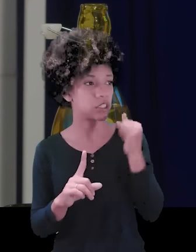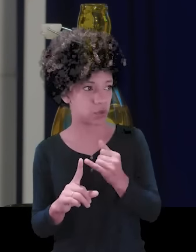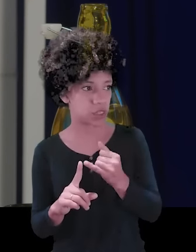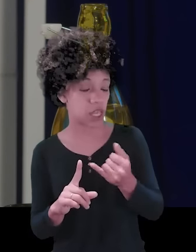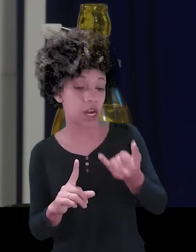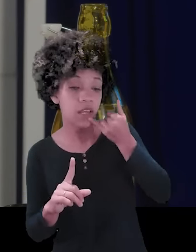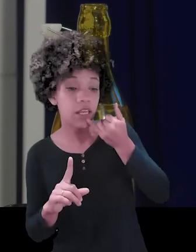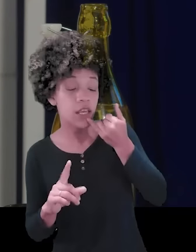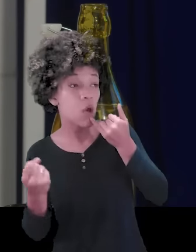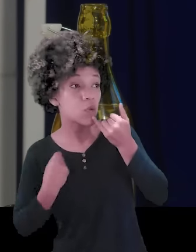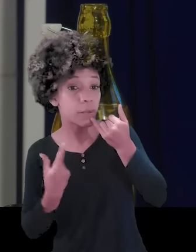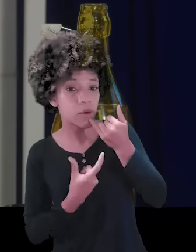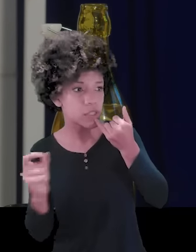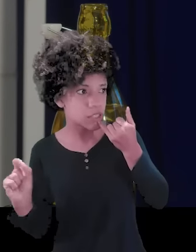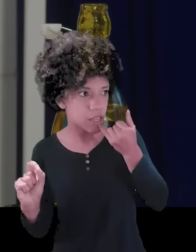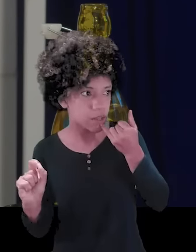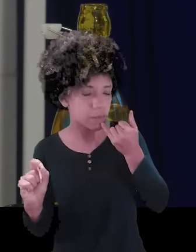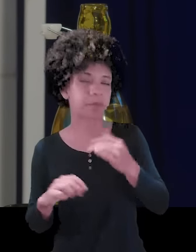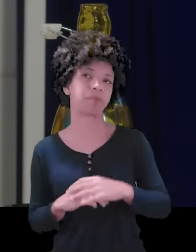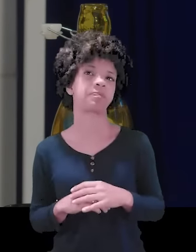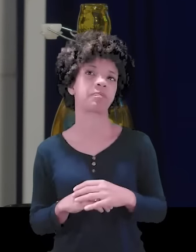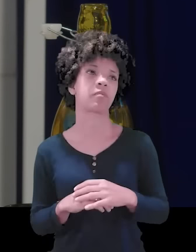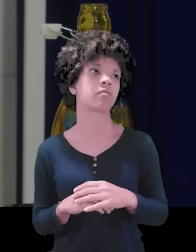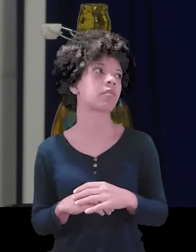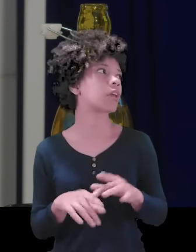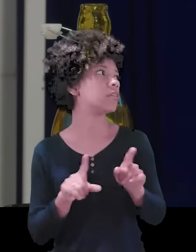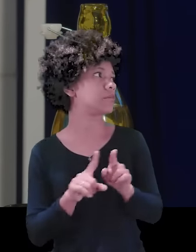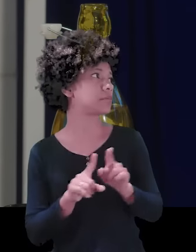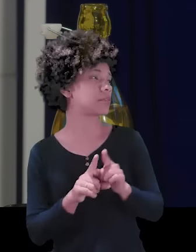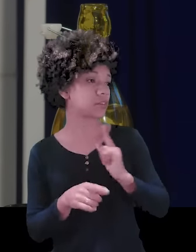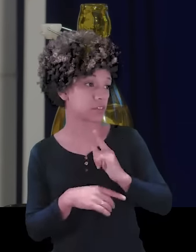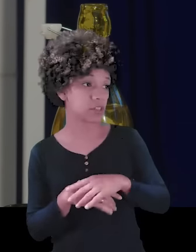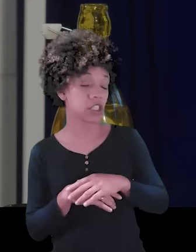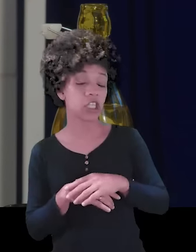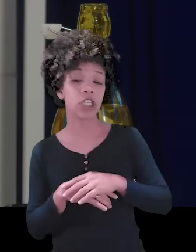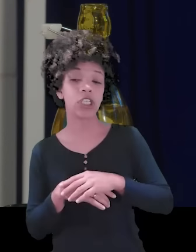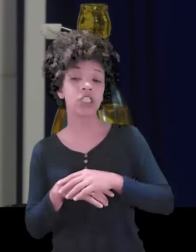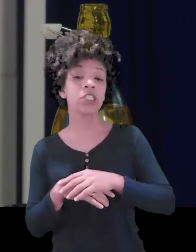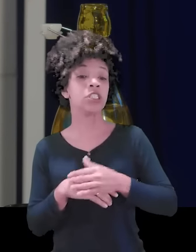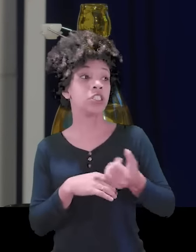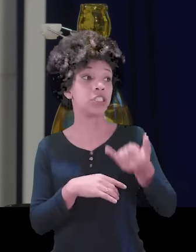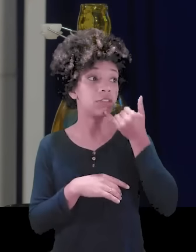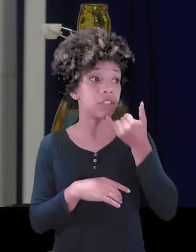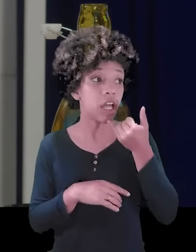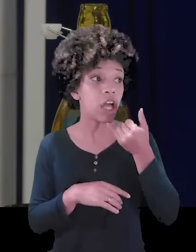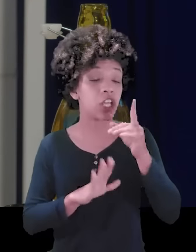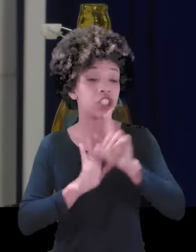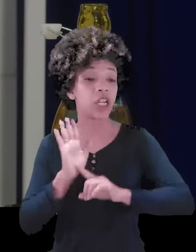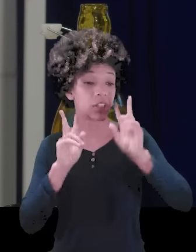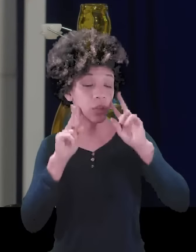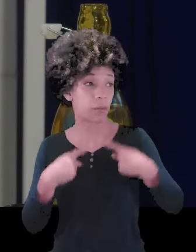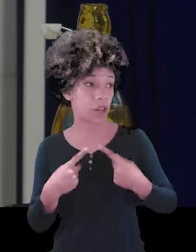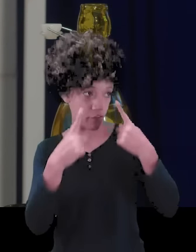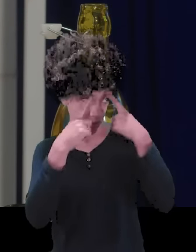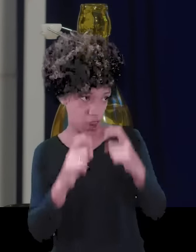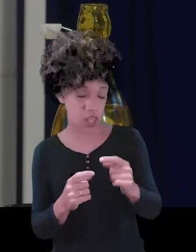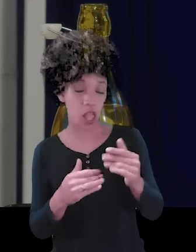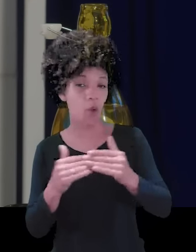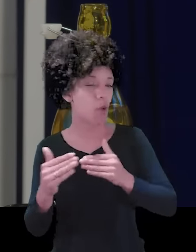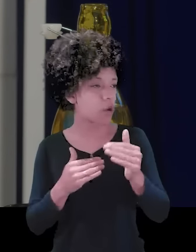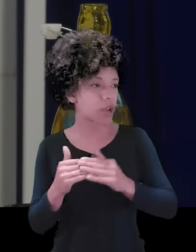Se eu te pedir um celular sem é diz que violação dos Direitos Humanos então qualquer tipo de